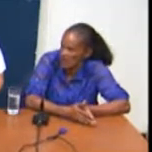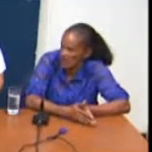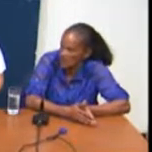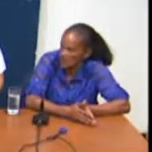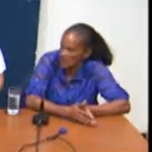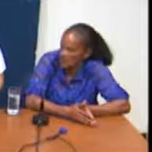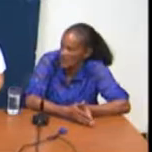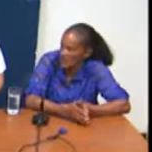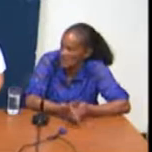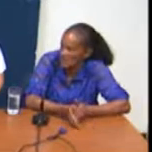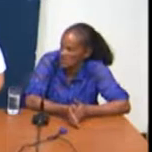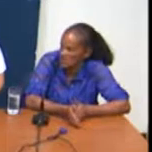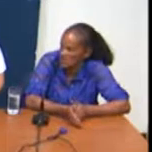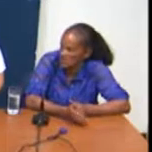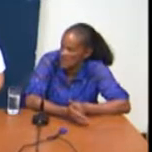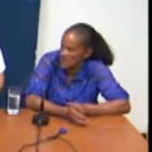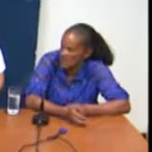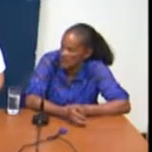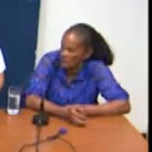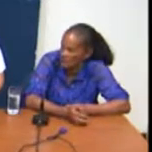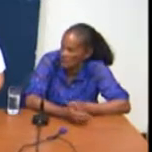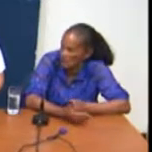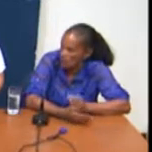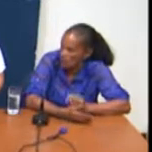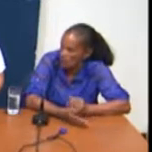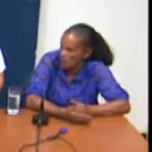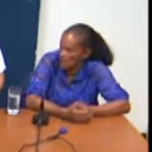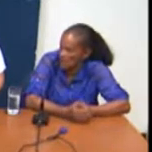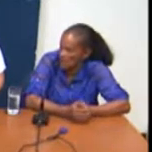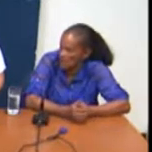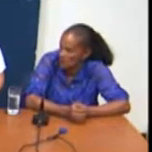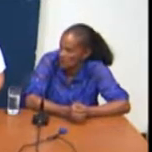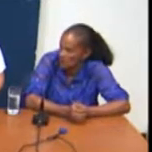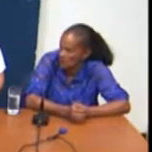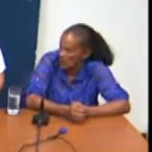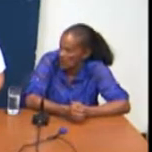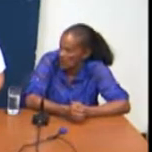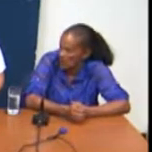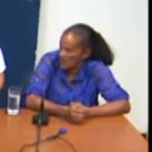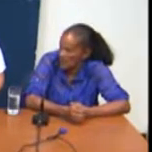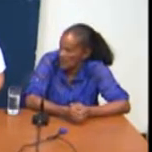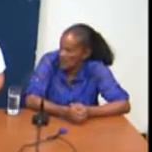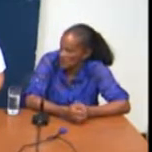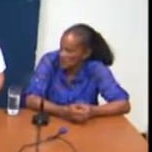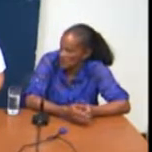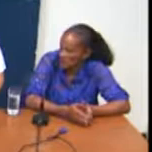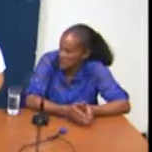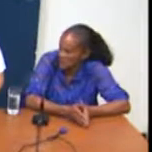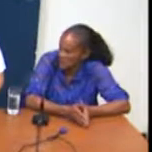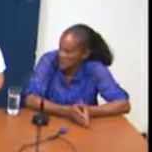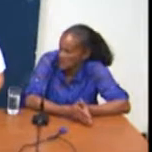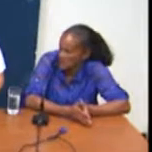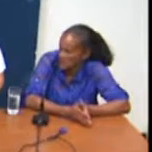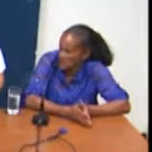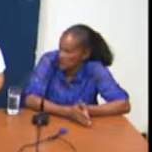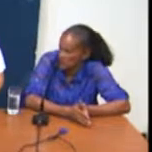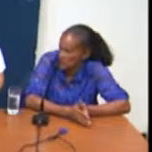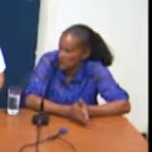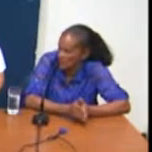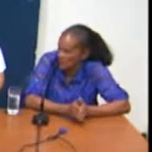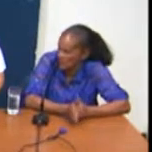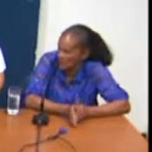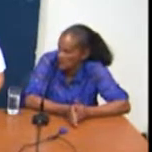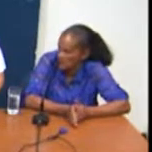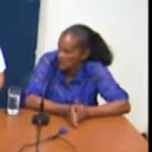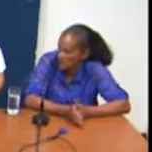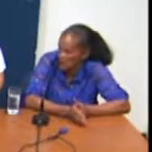escola, ir para a creche, e tem gestante lá que precisa continuar o pré-natal, né? Então, esse cadastro que eles pediram para a gente fazer